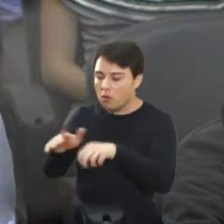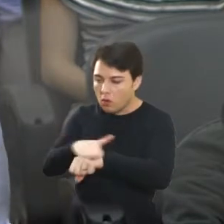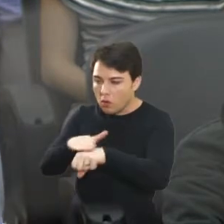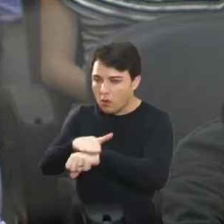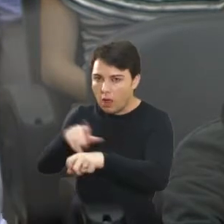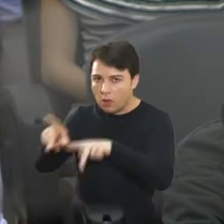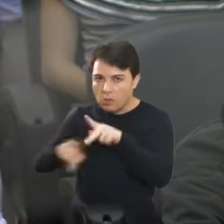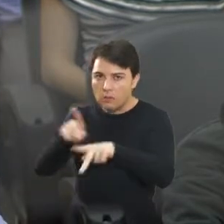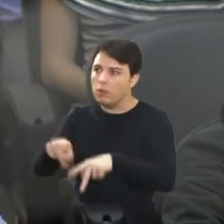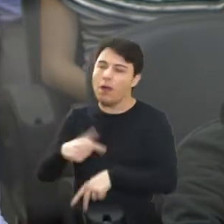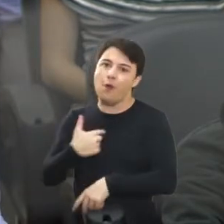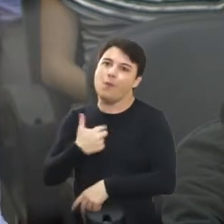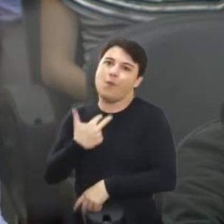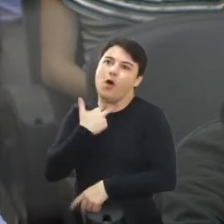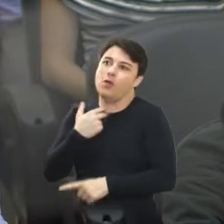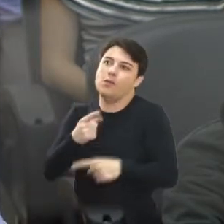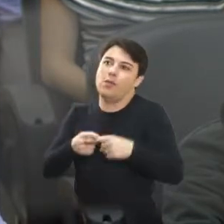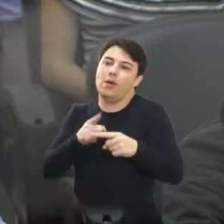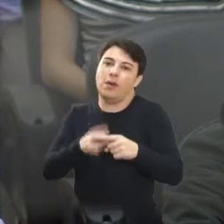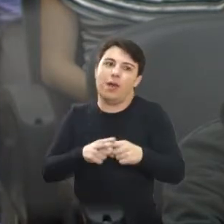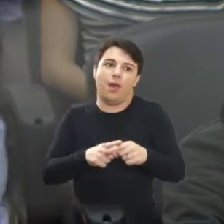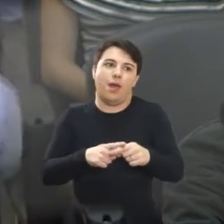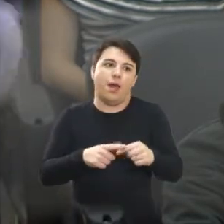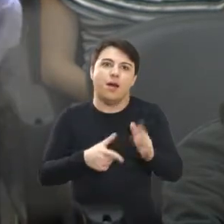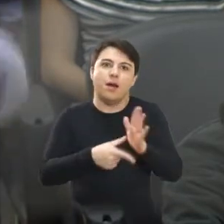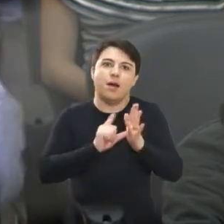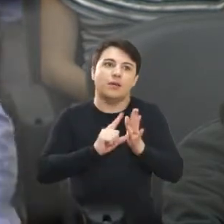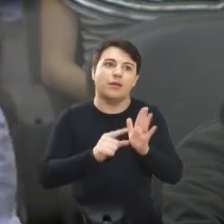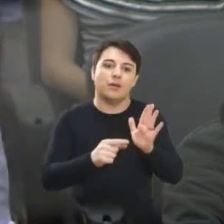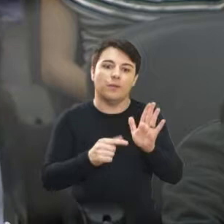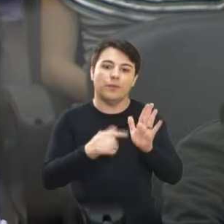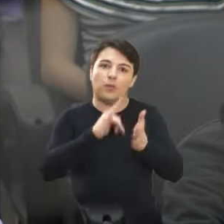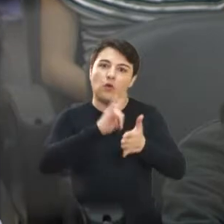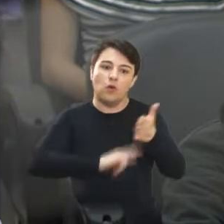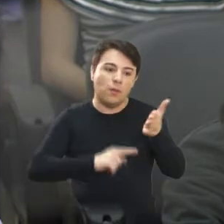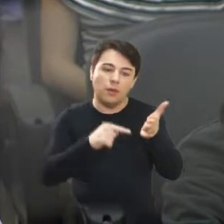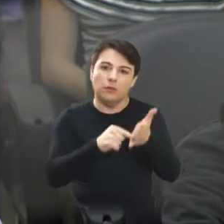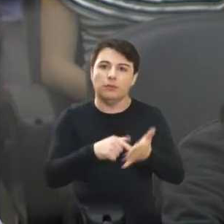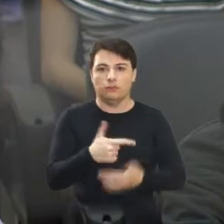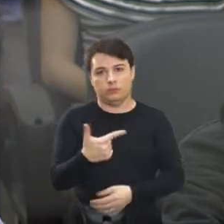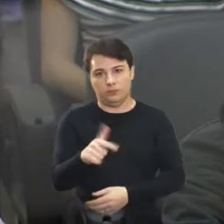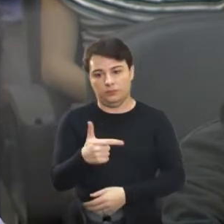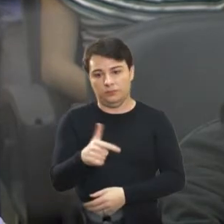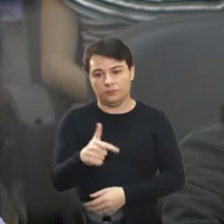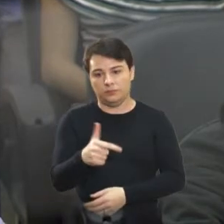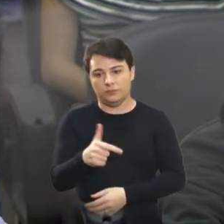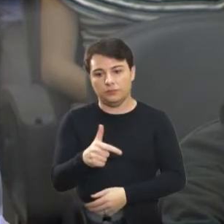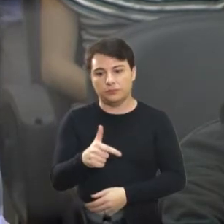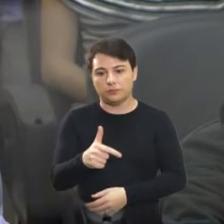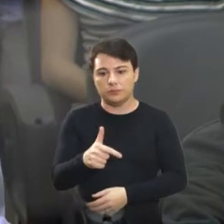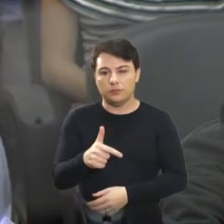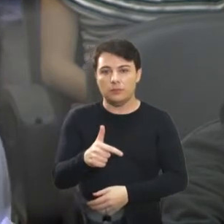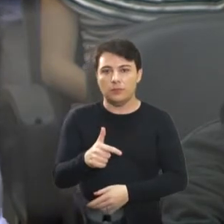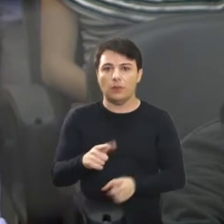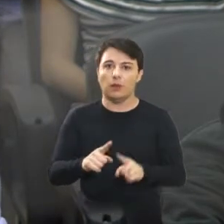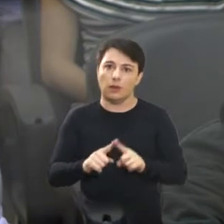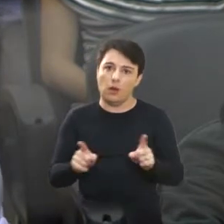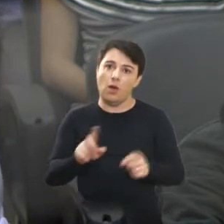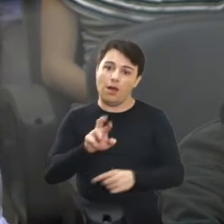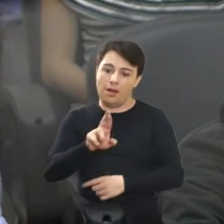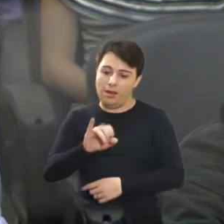questionar ou perguntar aos moradores se nós somos a favor ou contra, uma vez que quer se colocar em vigência o RIV, que é